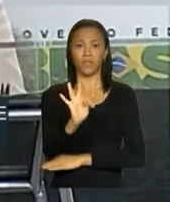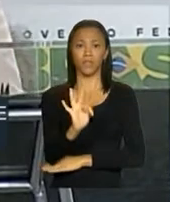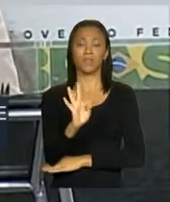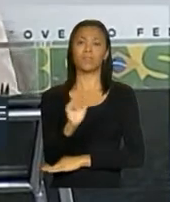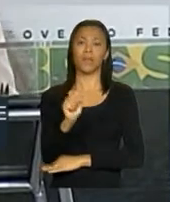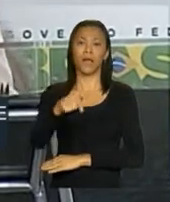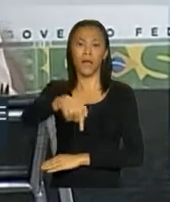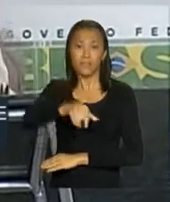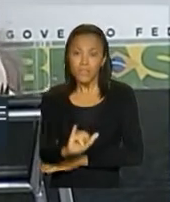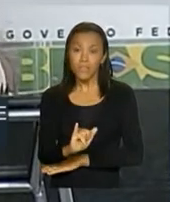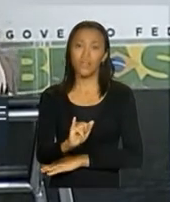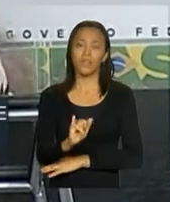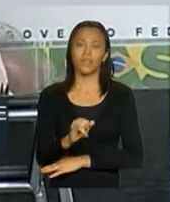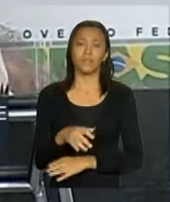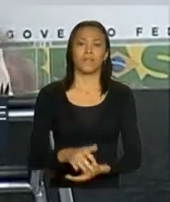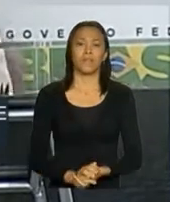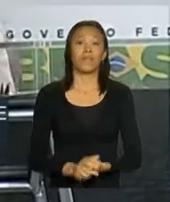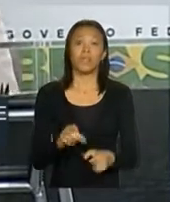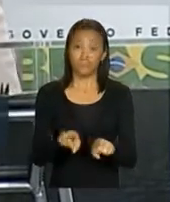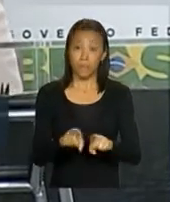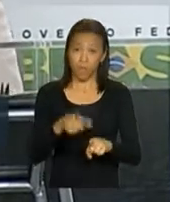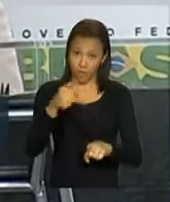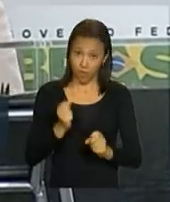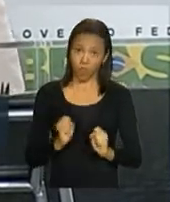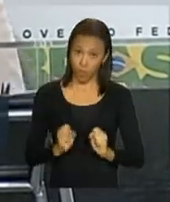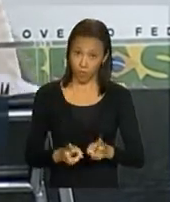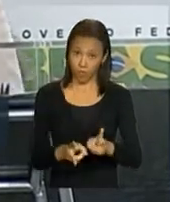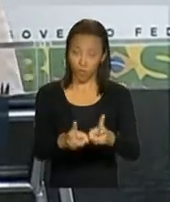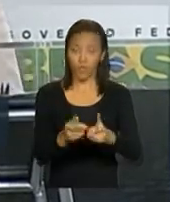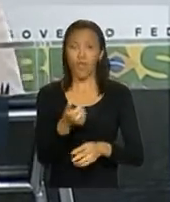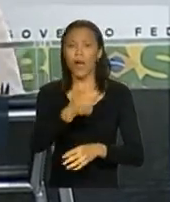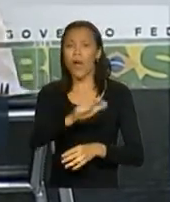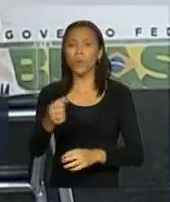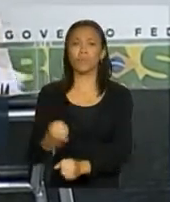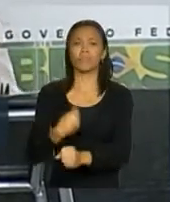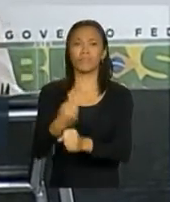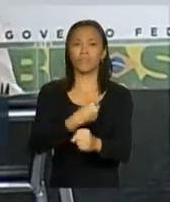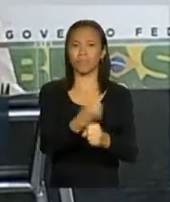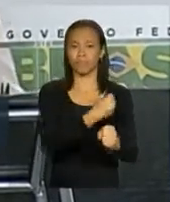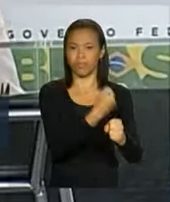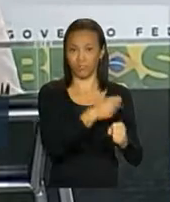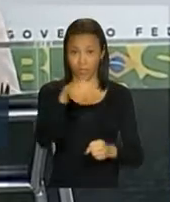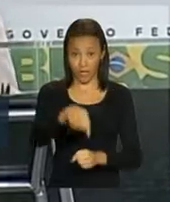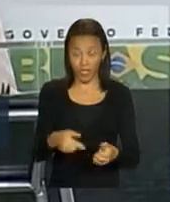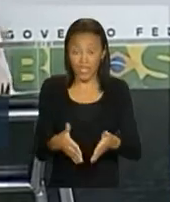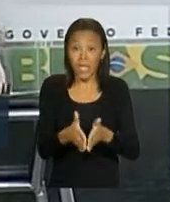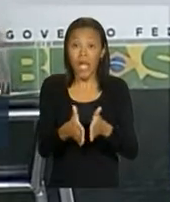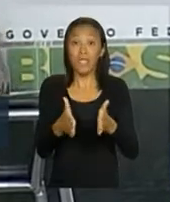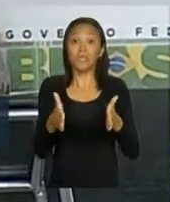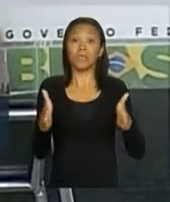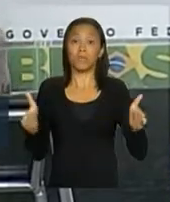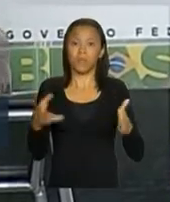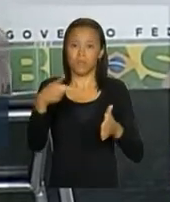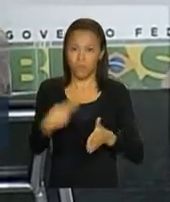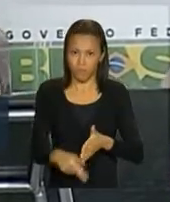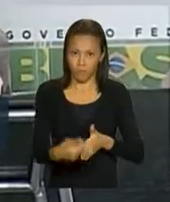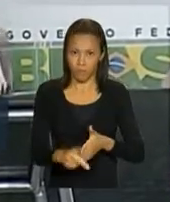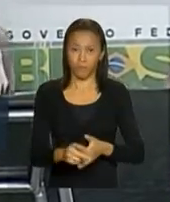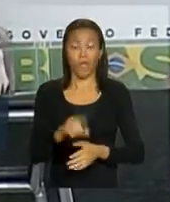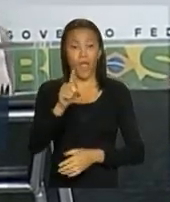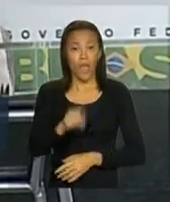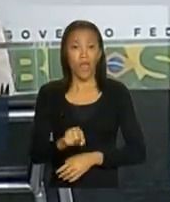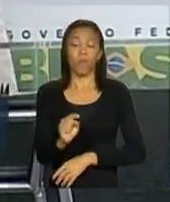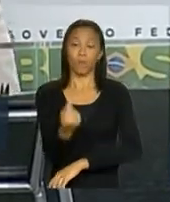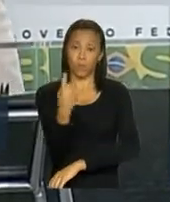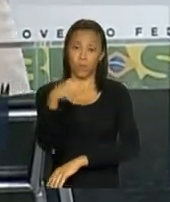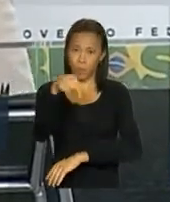dois berços de atracação e dá continuidade a outras obras de expansão, é uma das